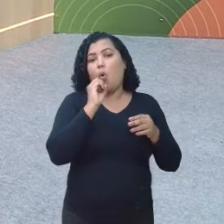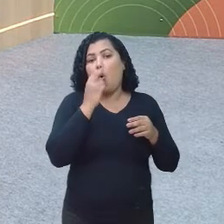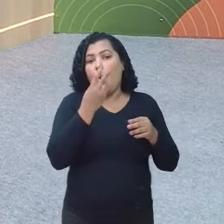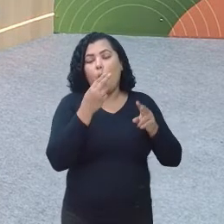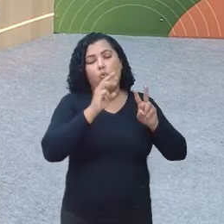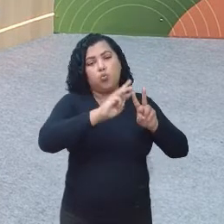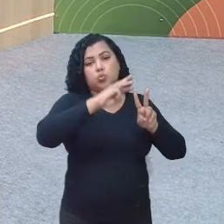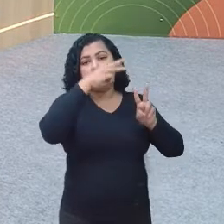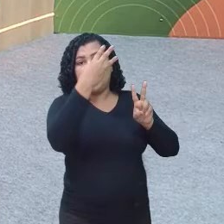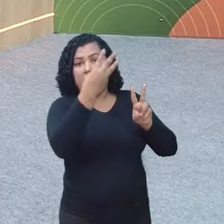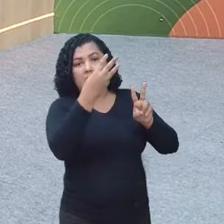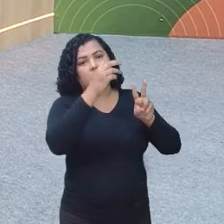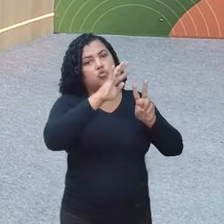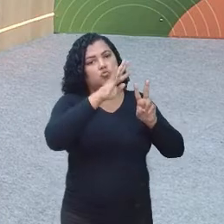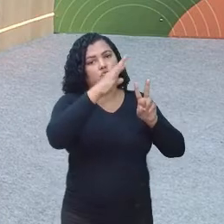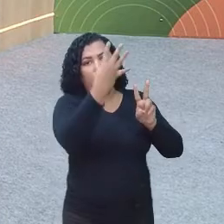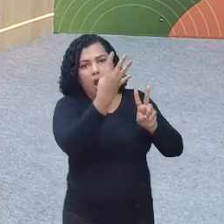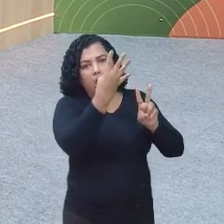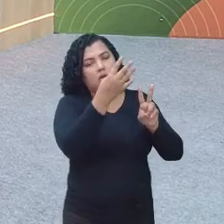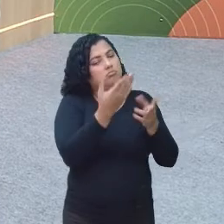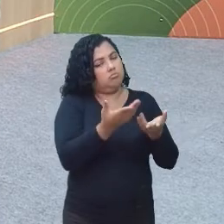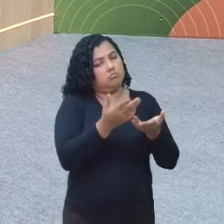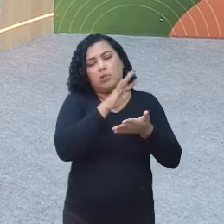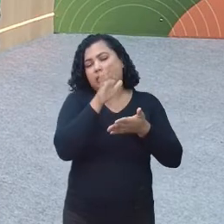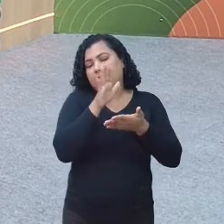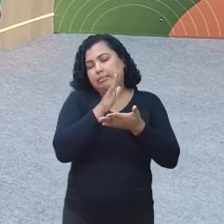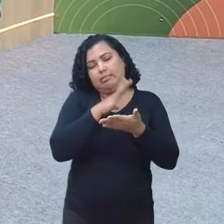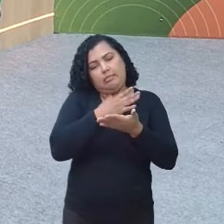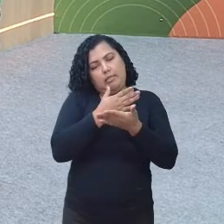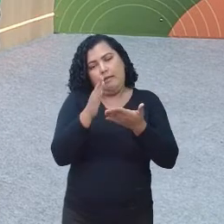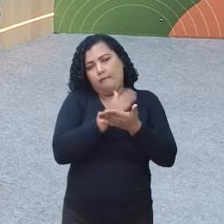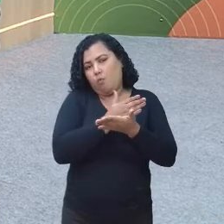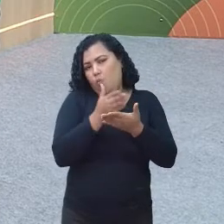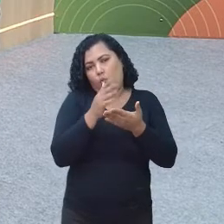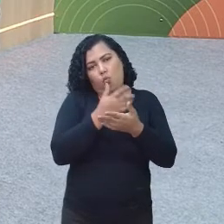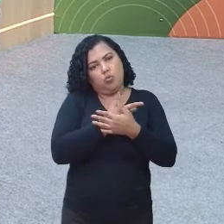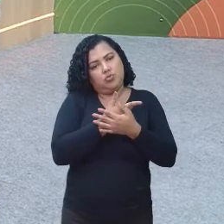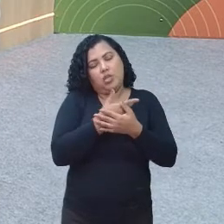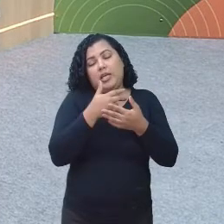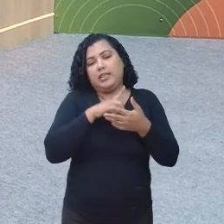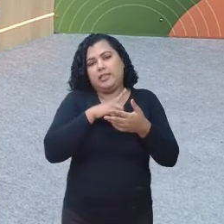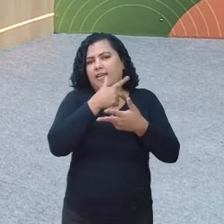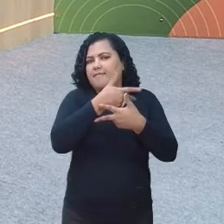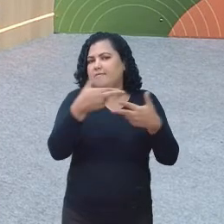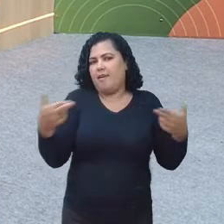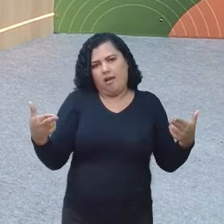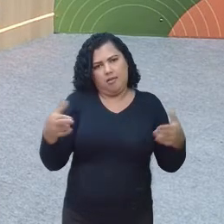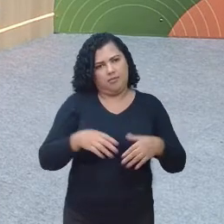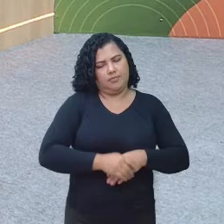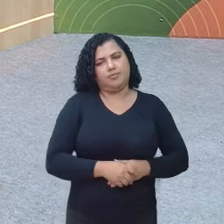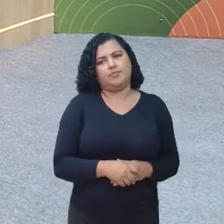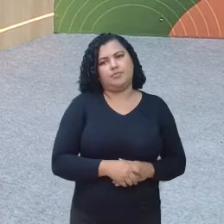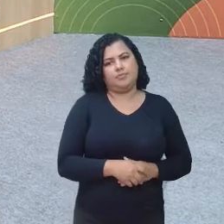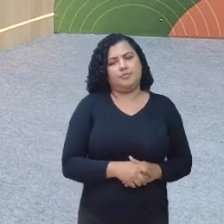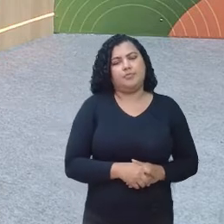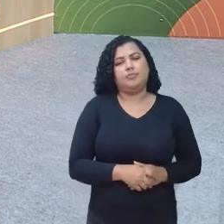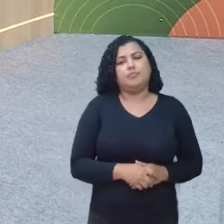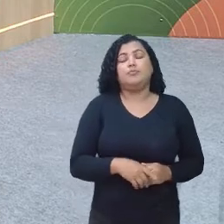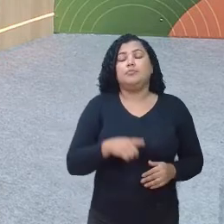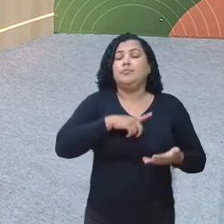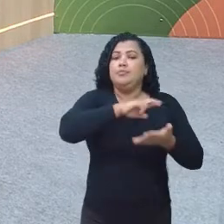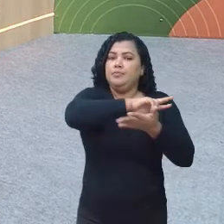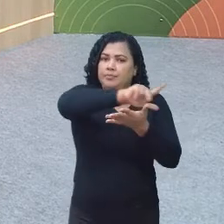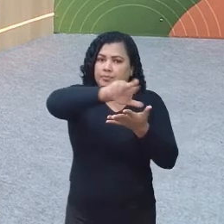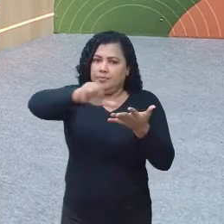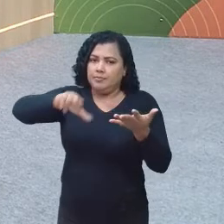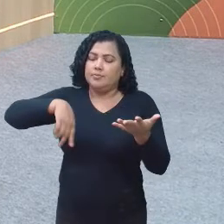raiz cúbica, uma raiz quarta, ou seja, eu tenho várias maneiras. Então eu gosto sempre de apresentar nesse primeiro momento todos os